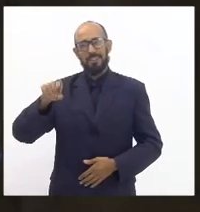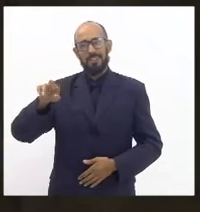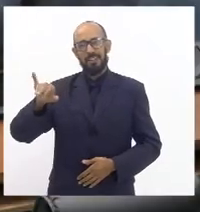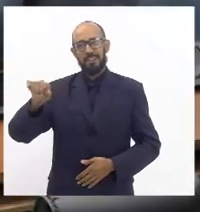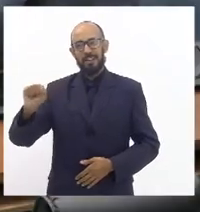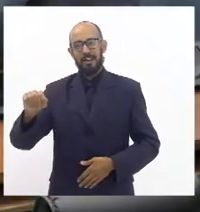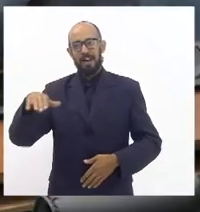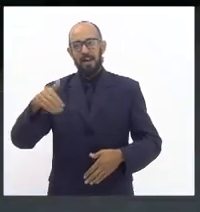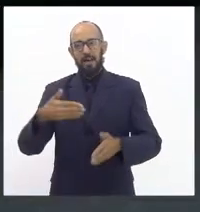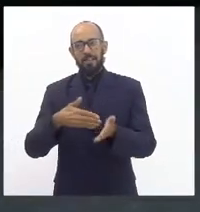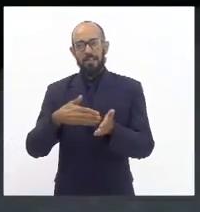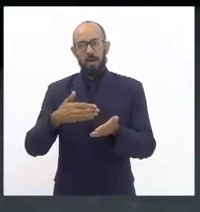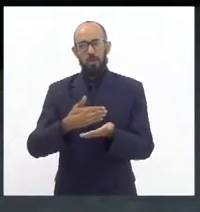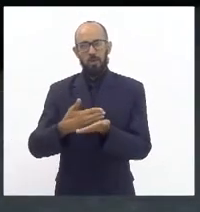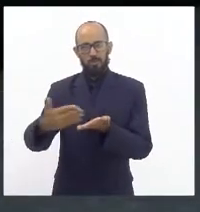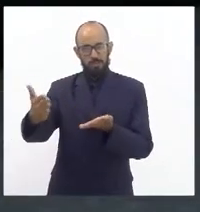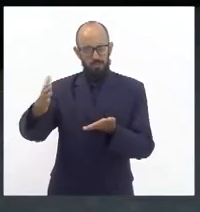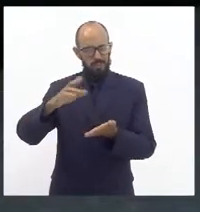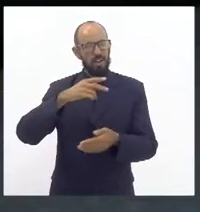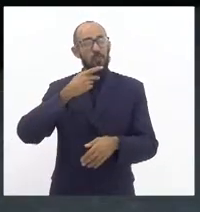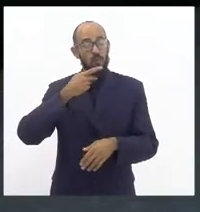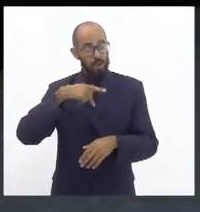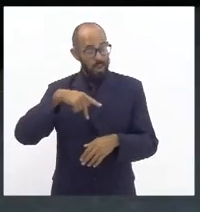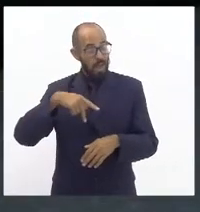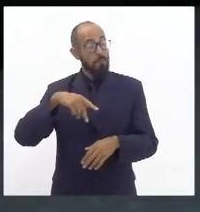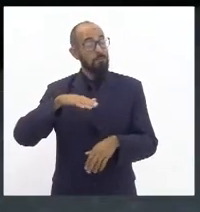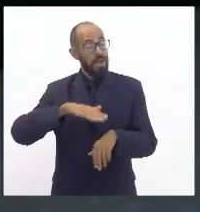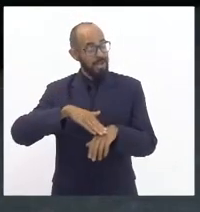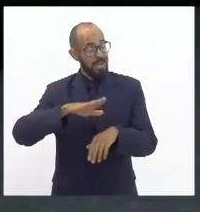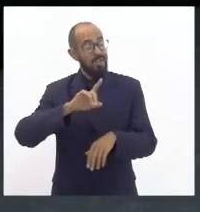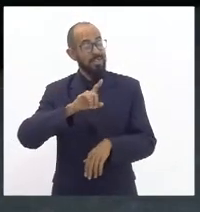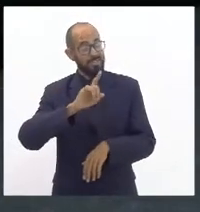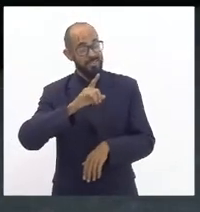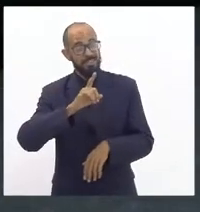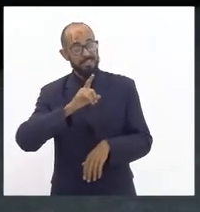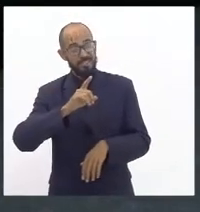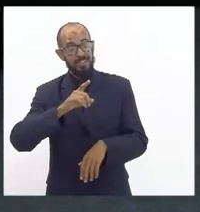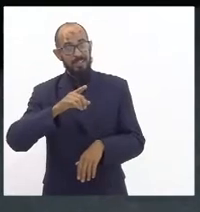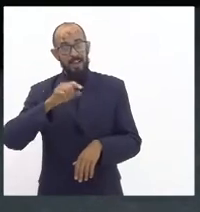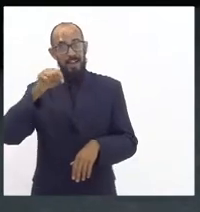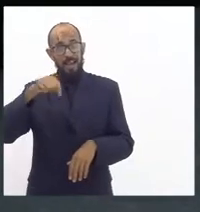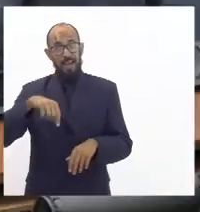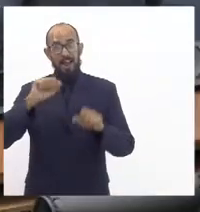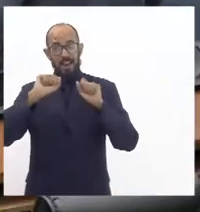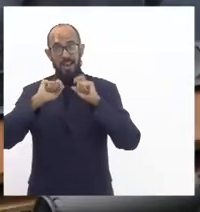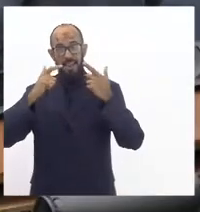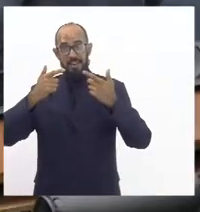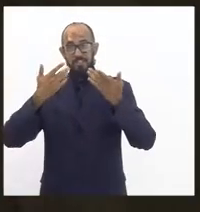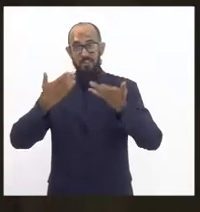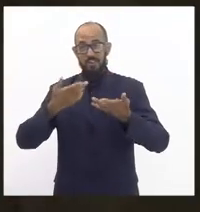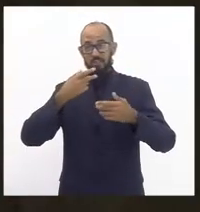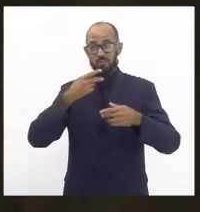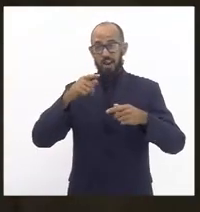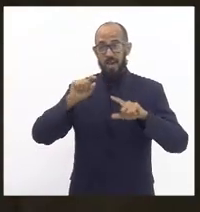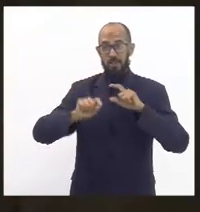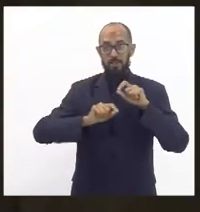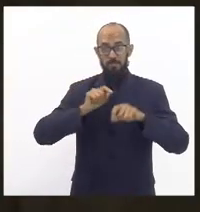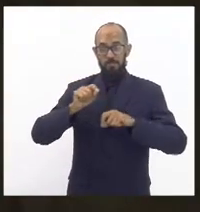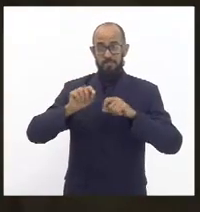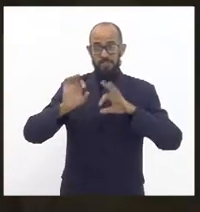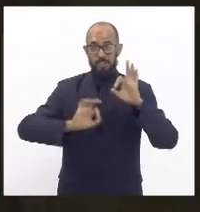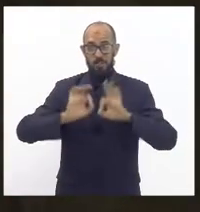início Porque ainda vou falar muito sobre isso Assembleia Legislativa eu queria só falar Tá